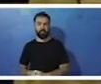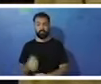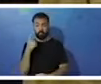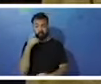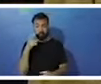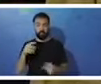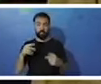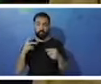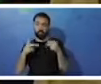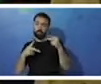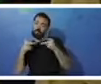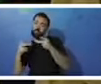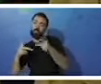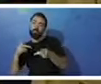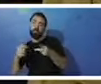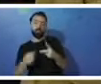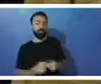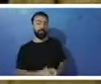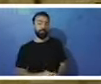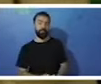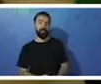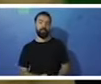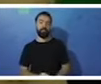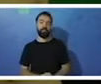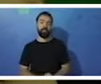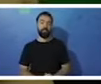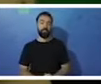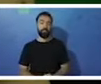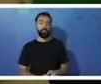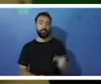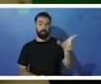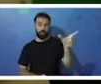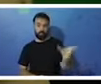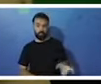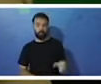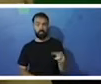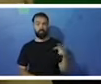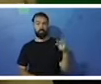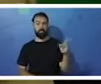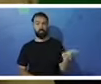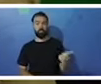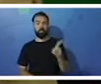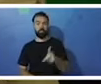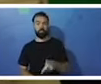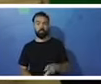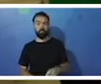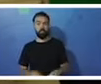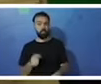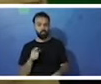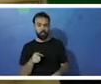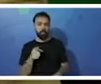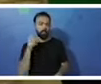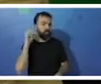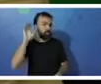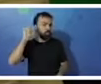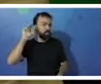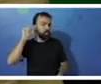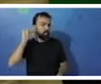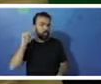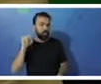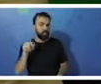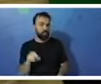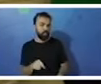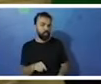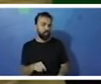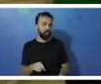diálogo entre a professora Mônica e seus alunos. E a professora Mônica diz: quem já ouviu falar